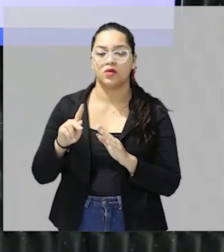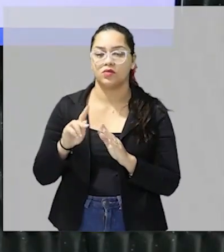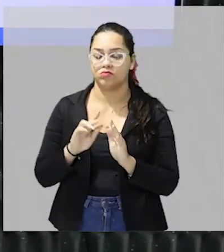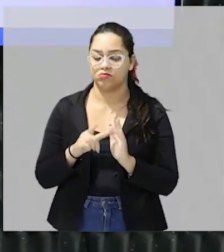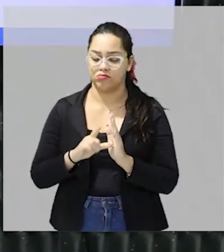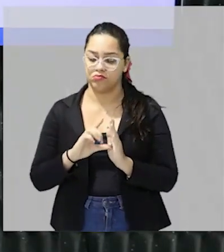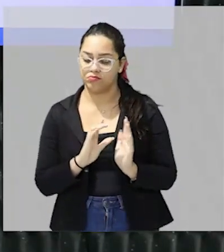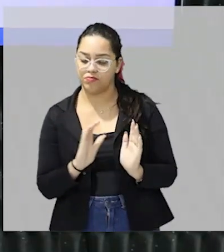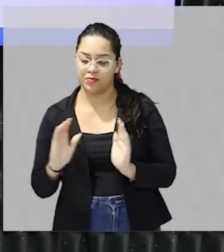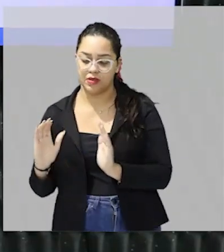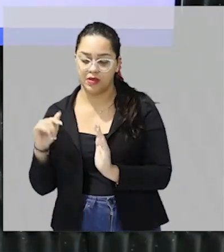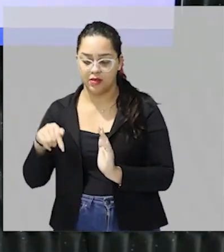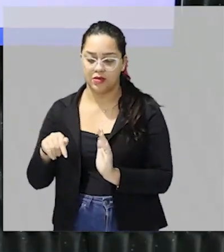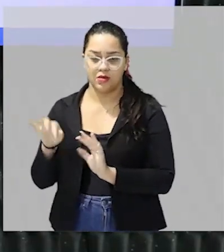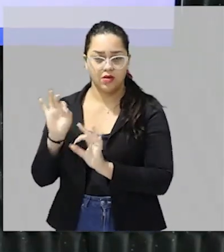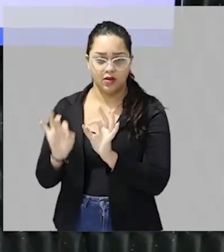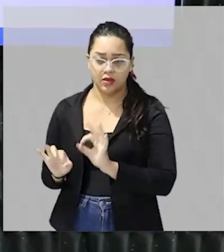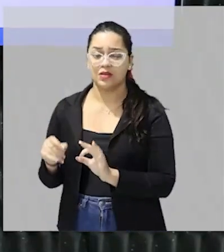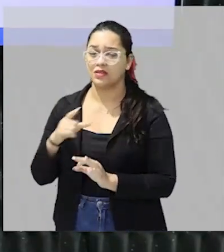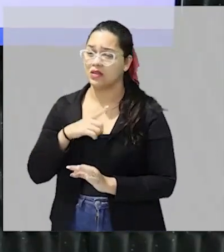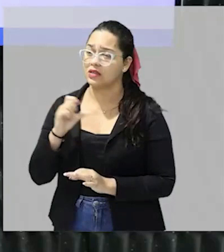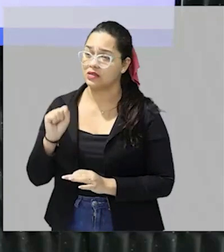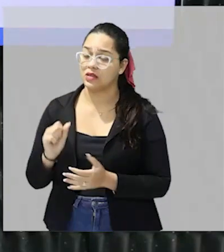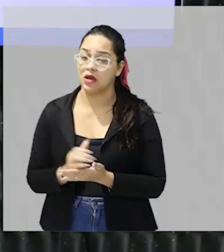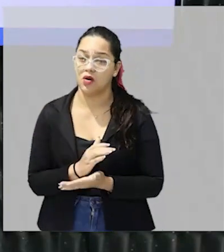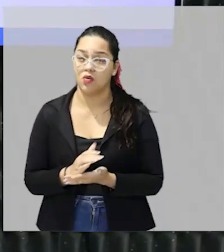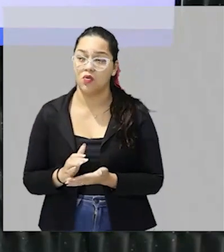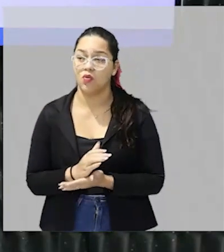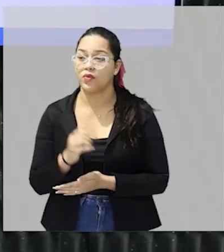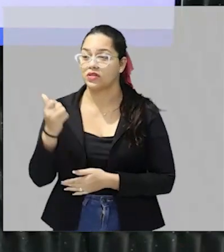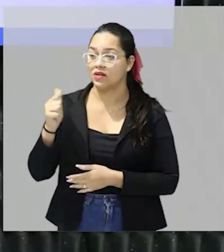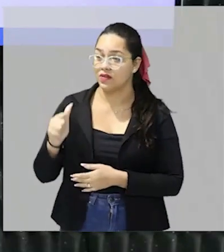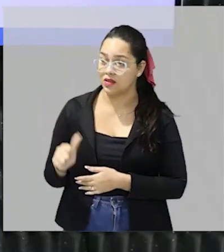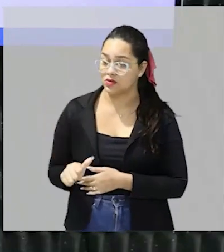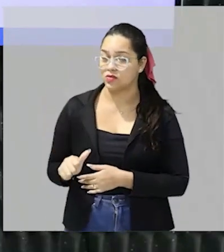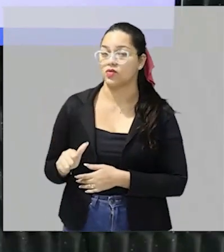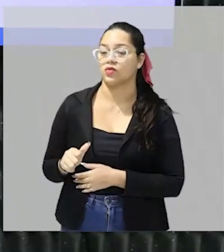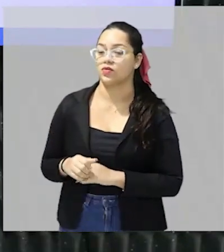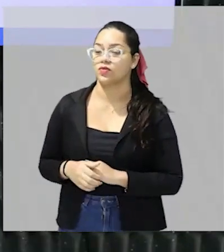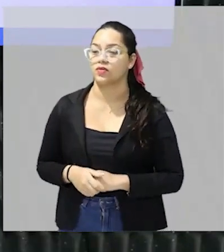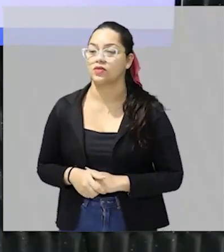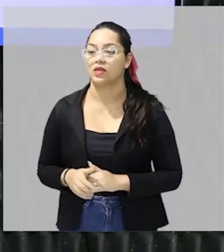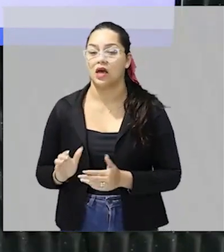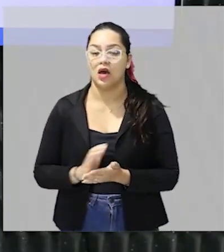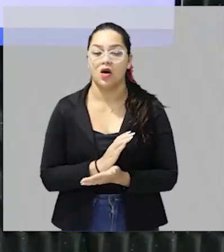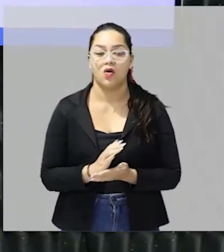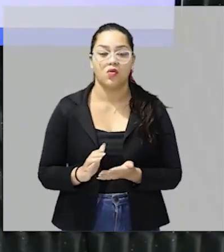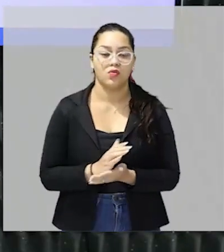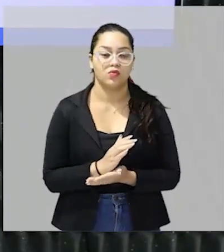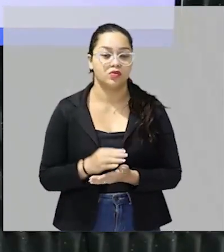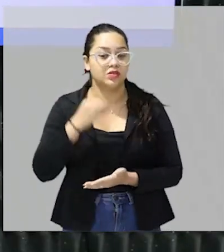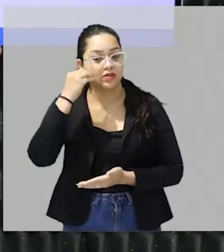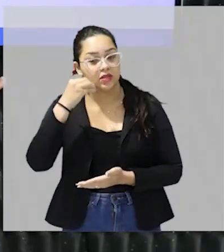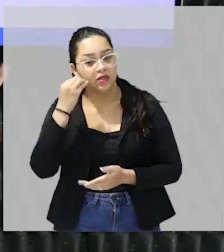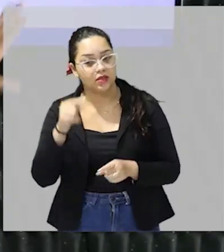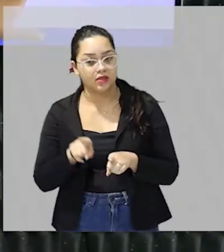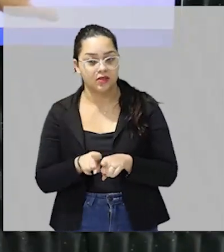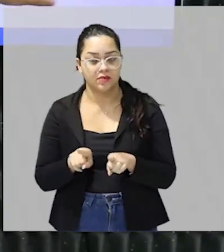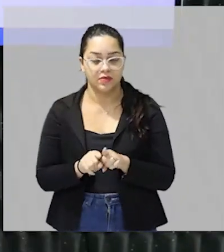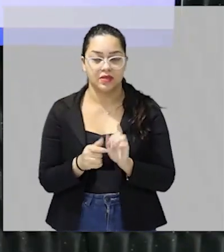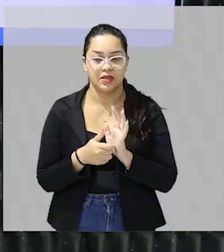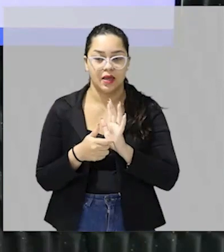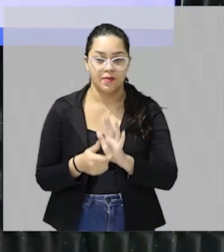periodização, que é o período preparatório, existem ali algumas avaliações que vão sendo feitas. Alguns testes. Coloco aqui na